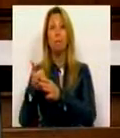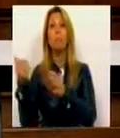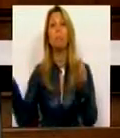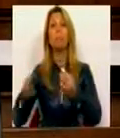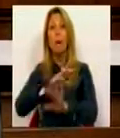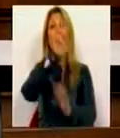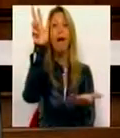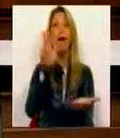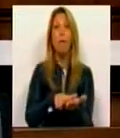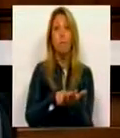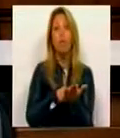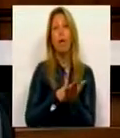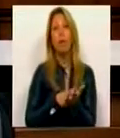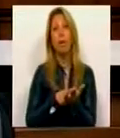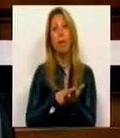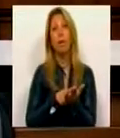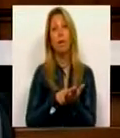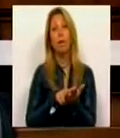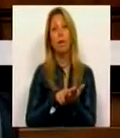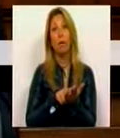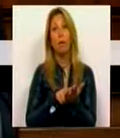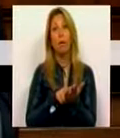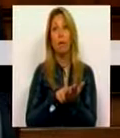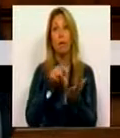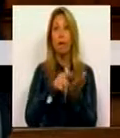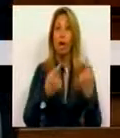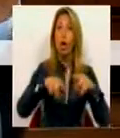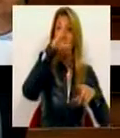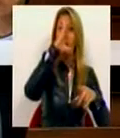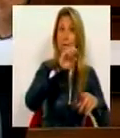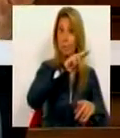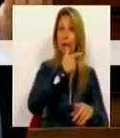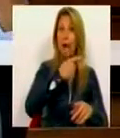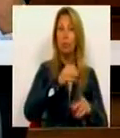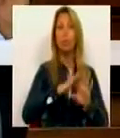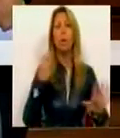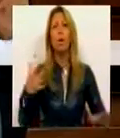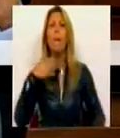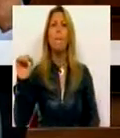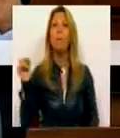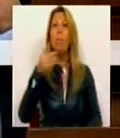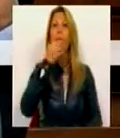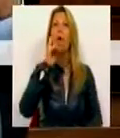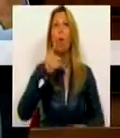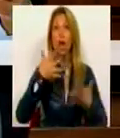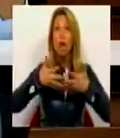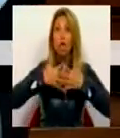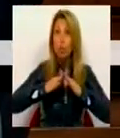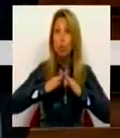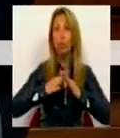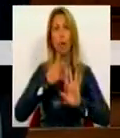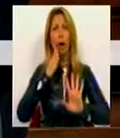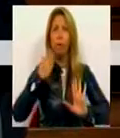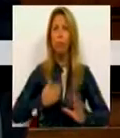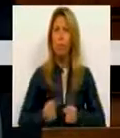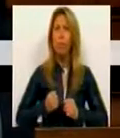foi aprovada na Ministerial, e estamos pela primeira vez a falar de uma estrutura minimamente consistente a sul, ou seja,